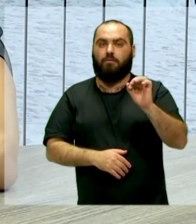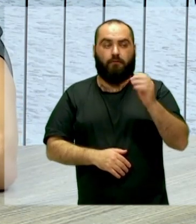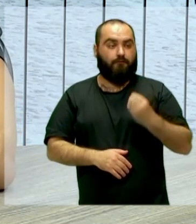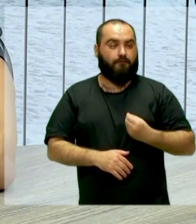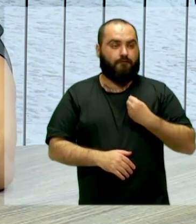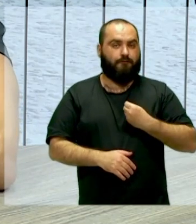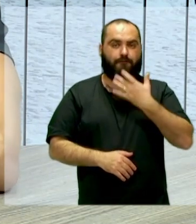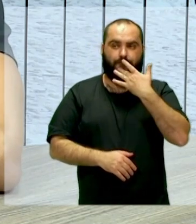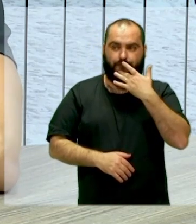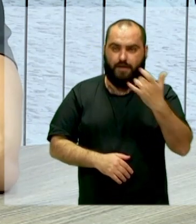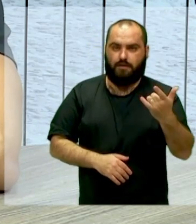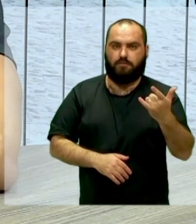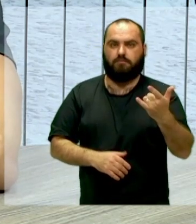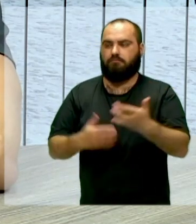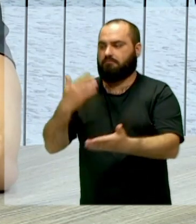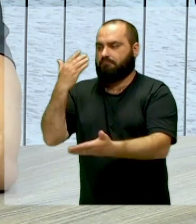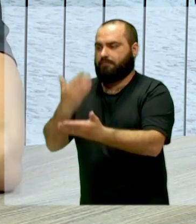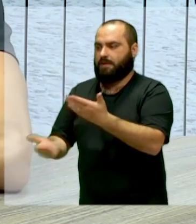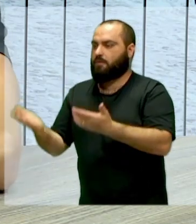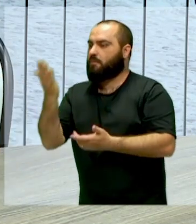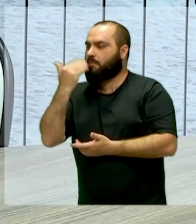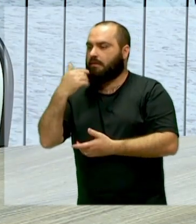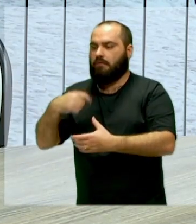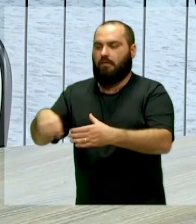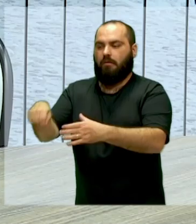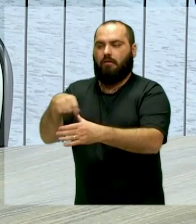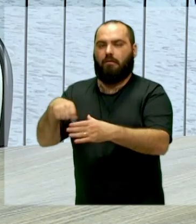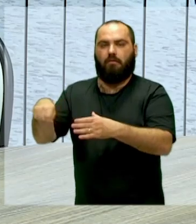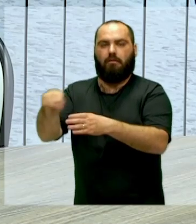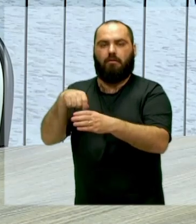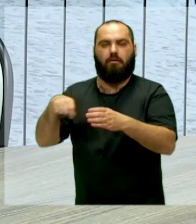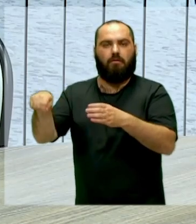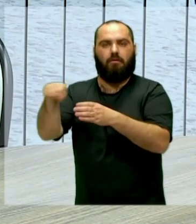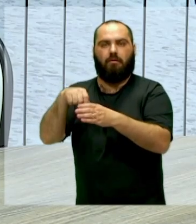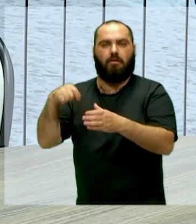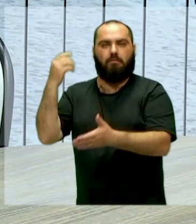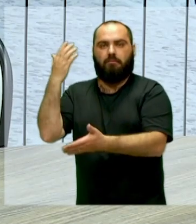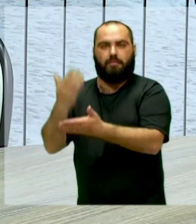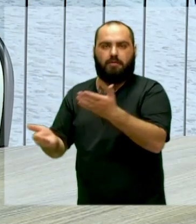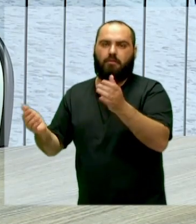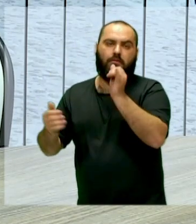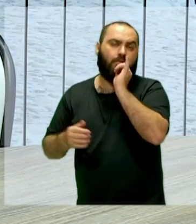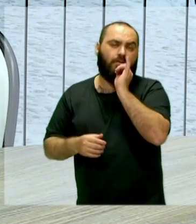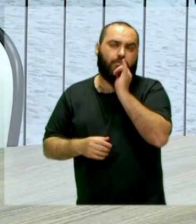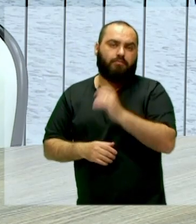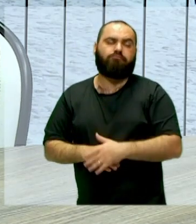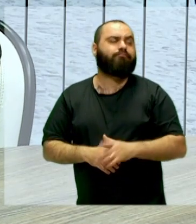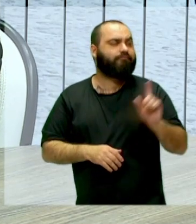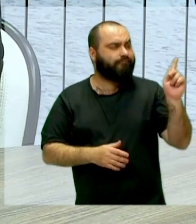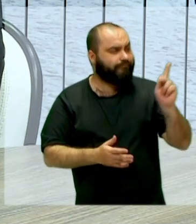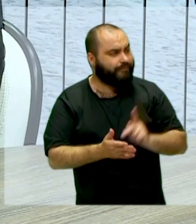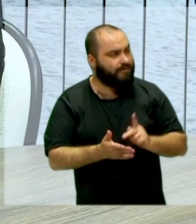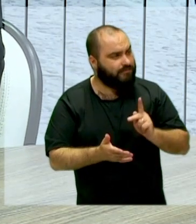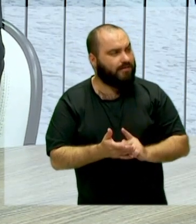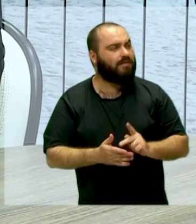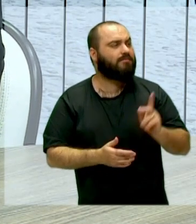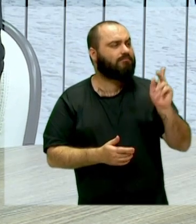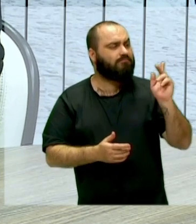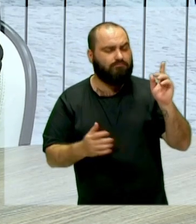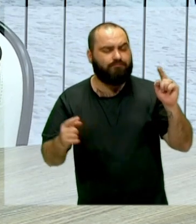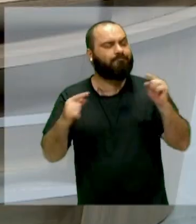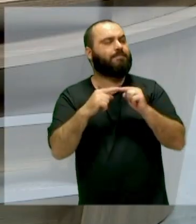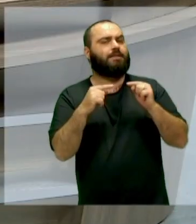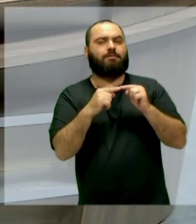até essa conexão com a comida de panela né a gente Tô fugindo aqui um pouco do tema mas é só um exemplo mas mas é é é é pertinente